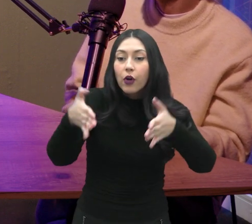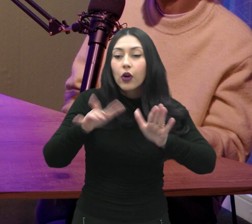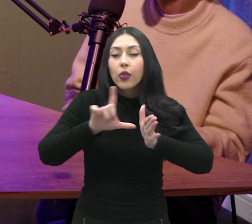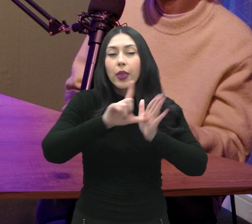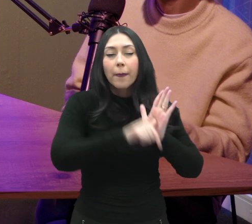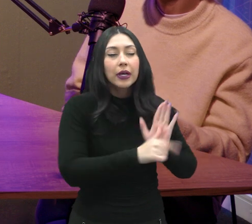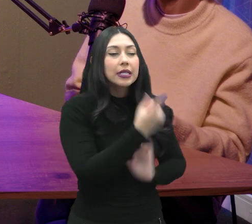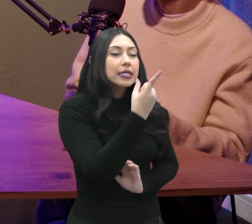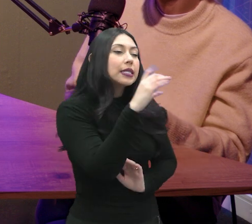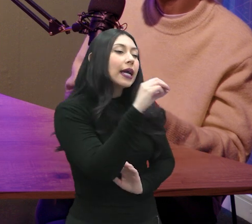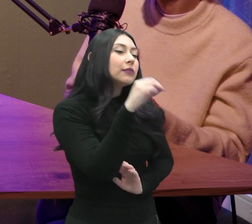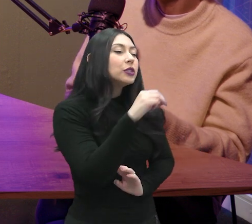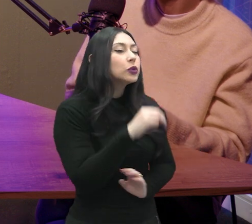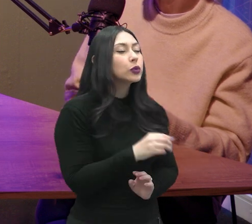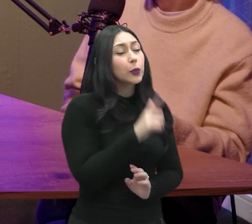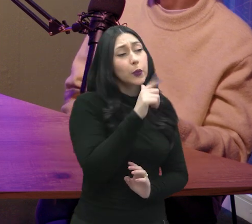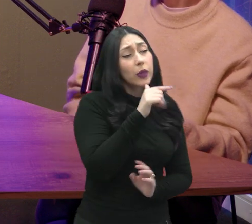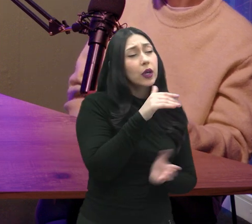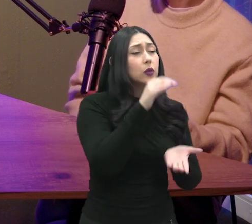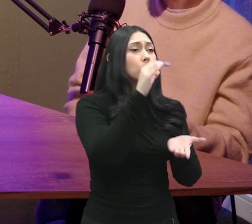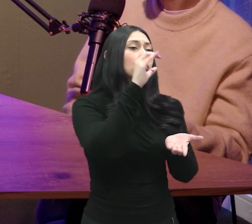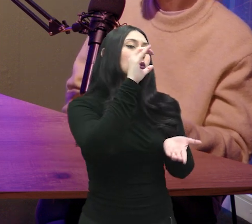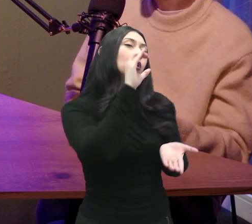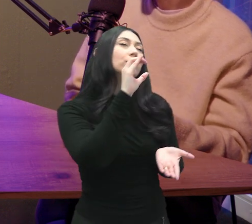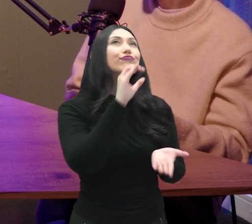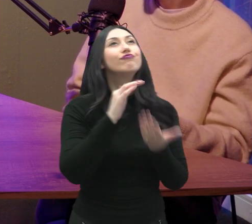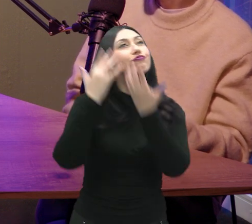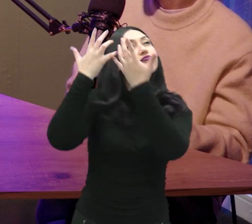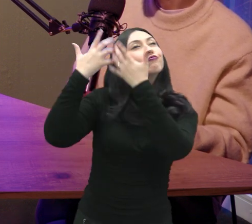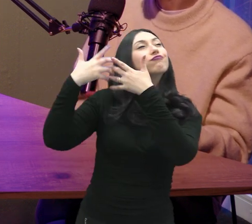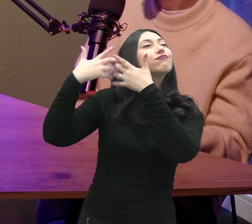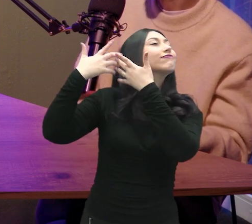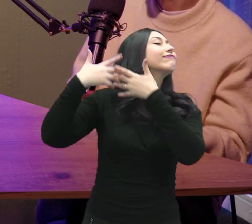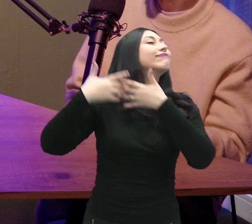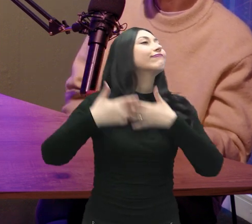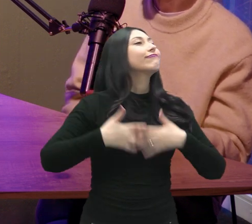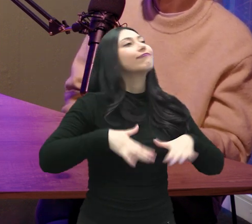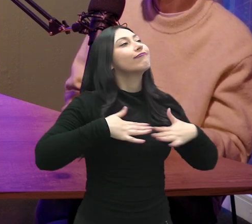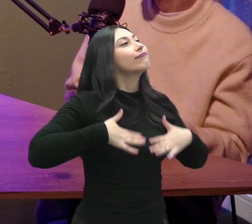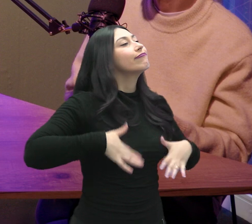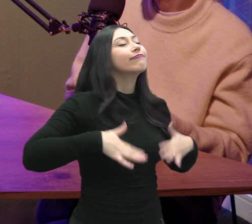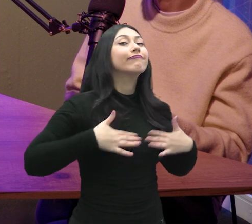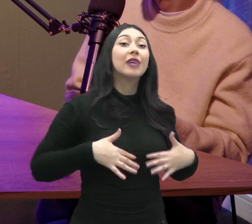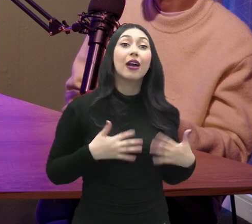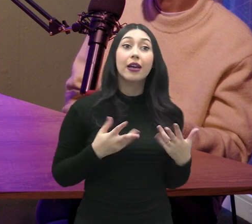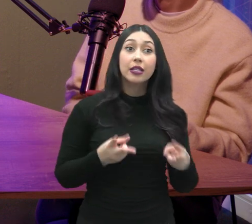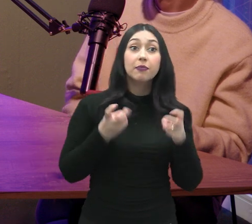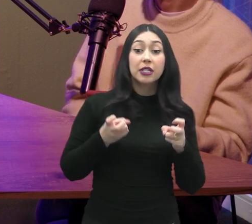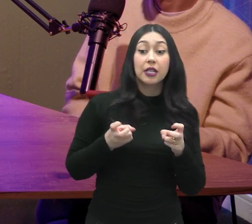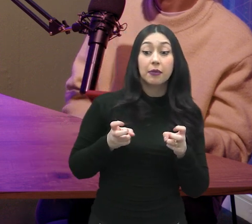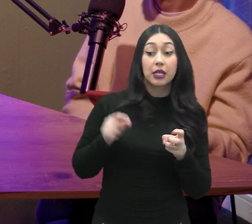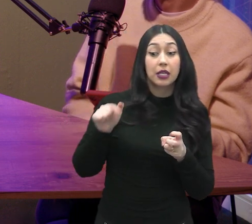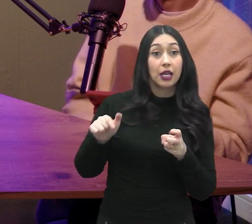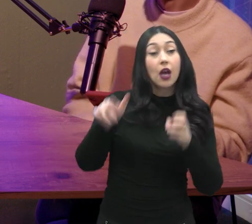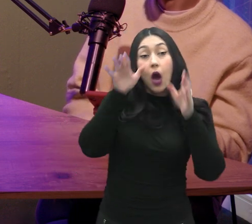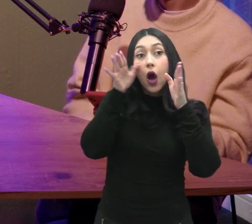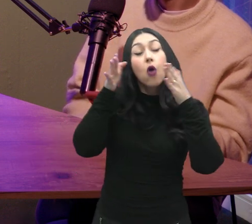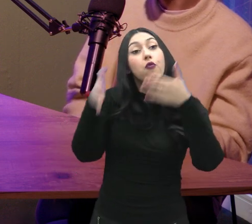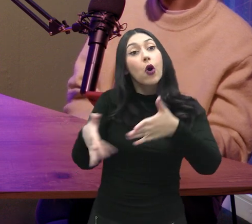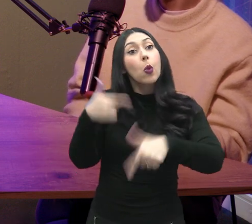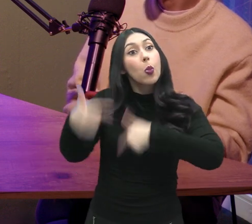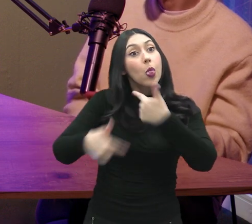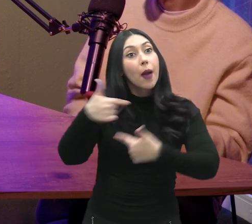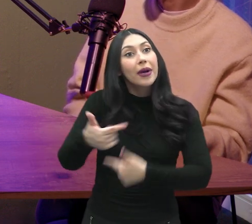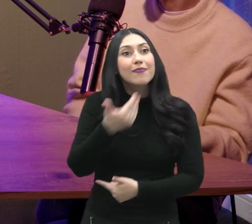daí 10 você tira para tomar uma água, para, né, repensar, para arejar a cabeça, e assim você percebe que nesses 50 minutos você